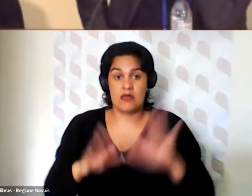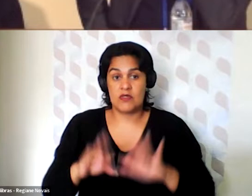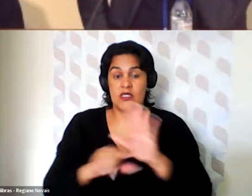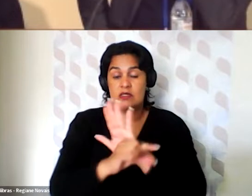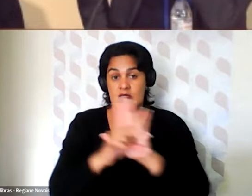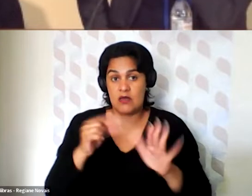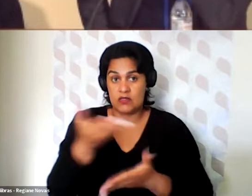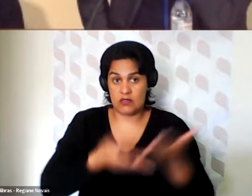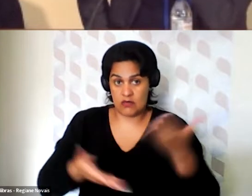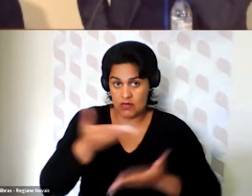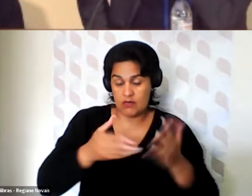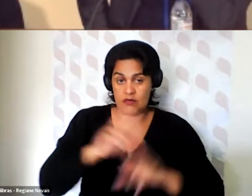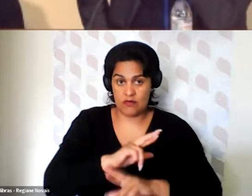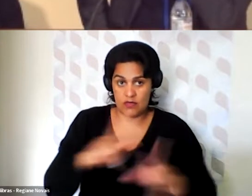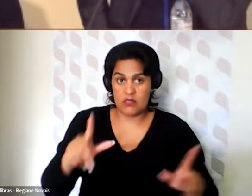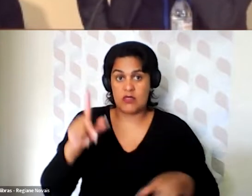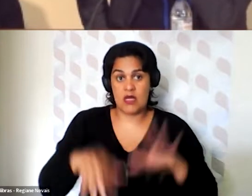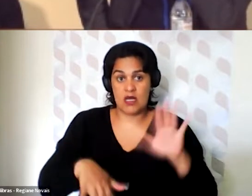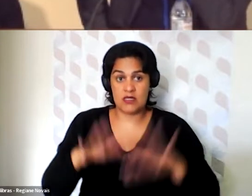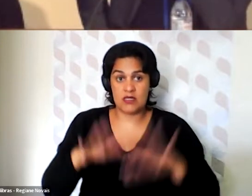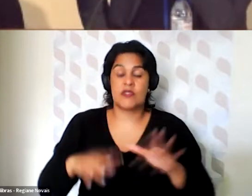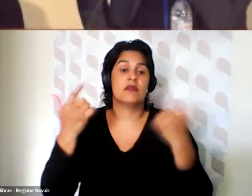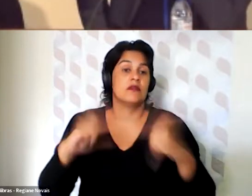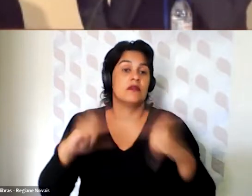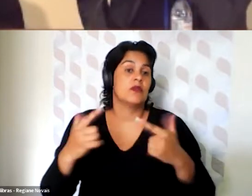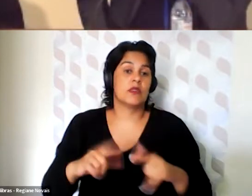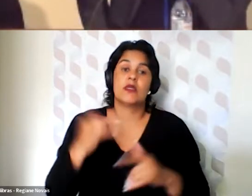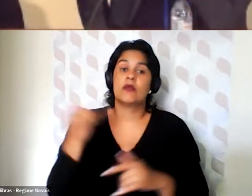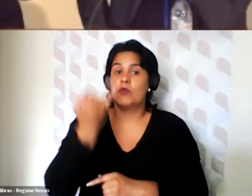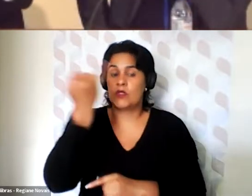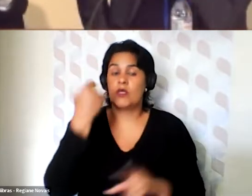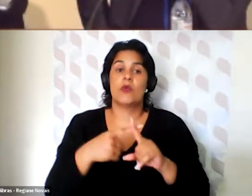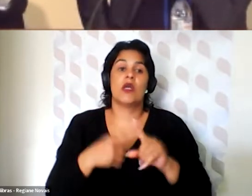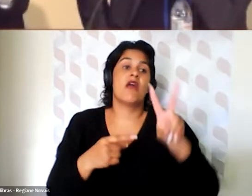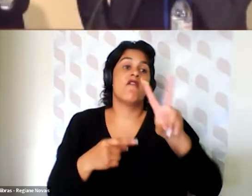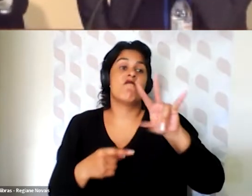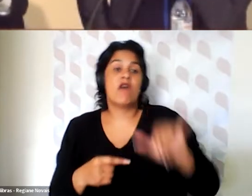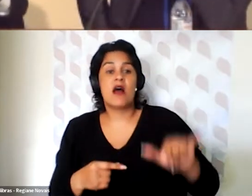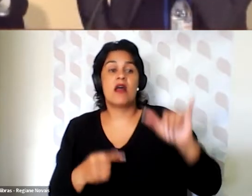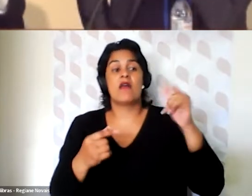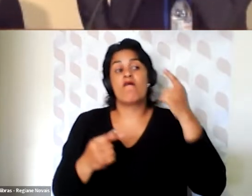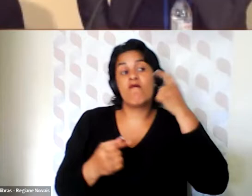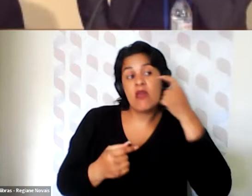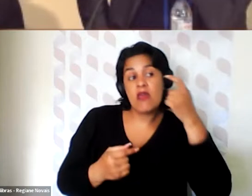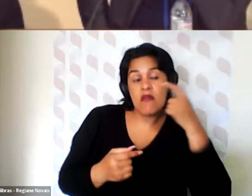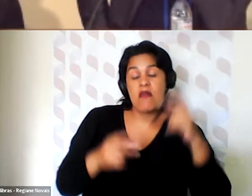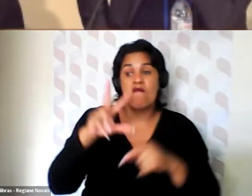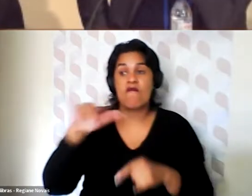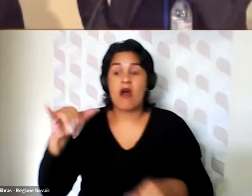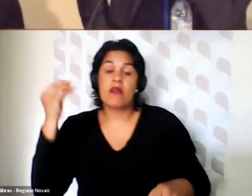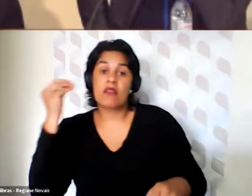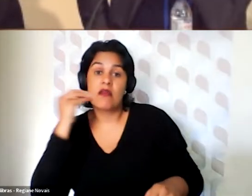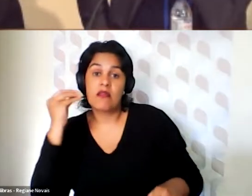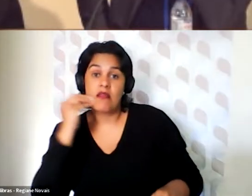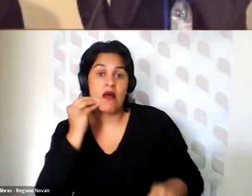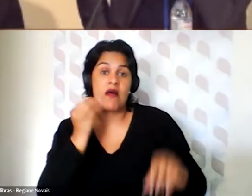país desenvolvido aplicar uma salvaguarda, portanto, dificultar a entrada de produtos de outros países, e o país em